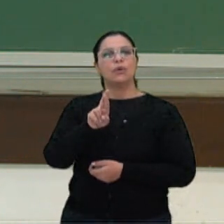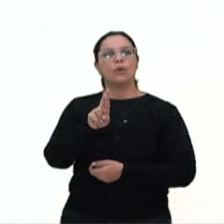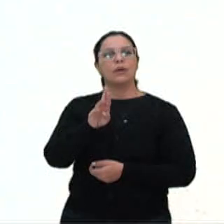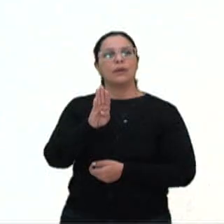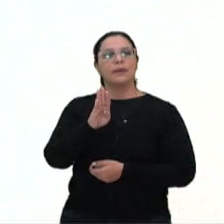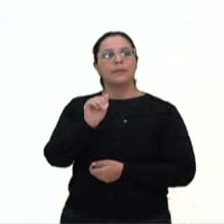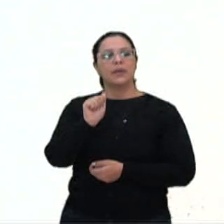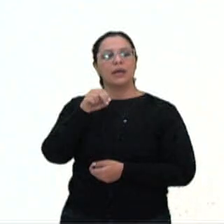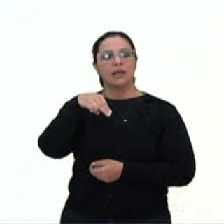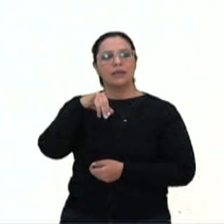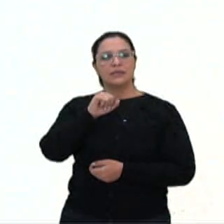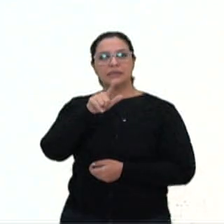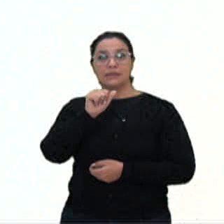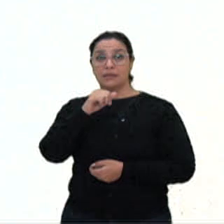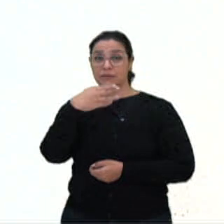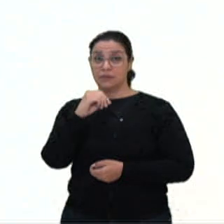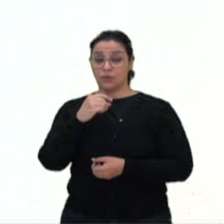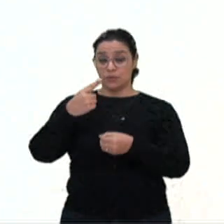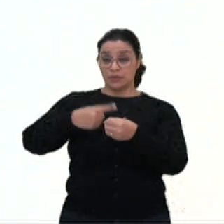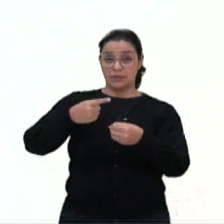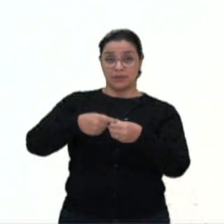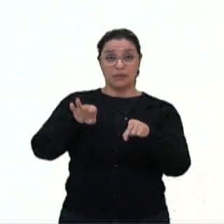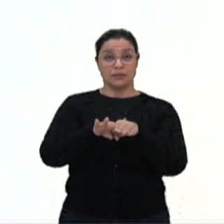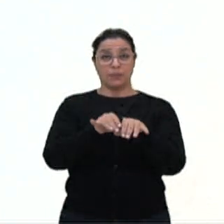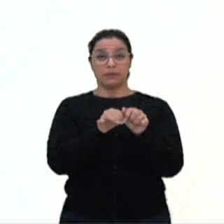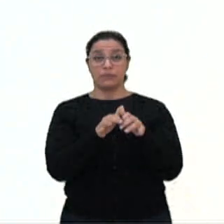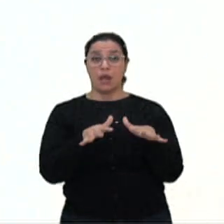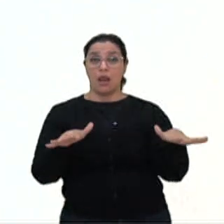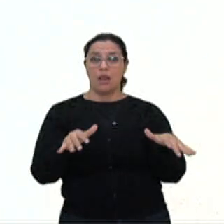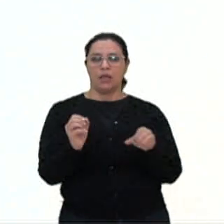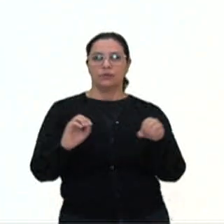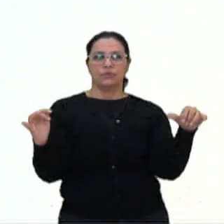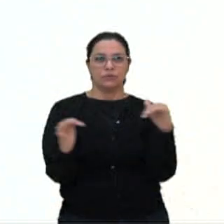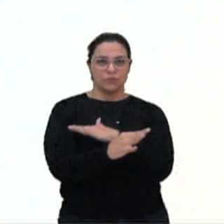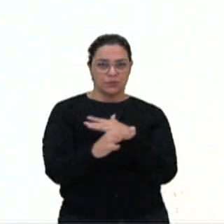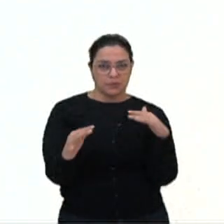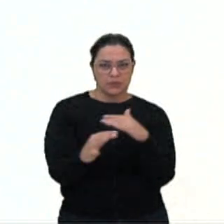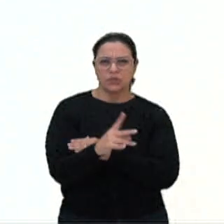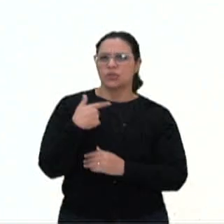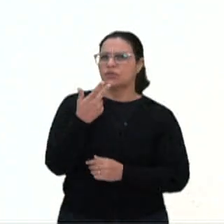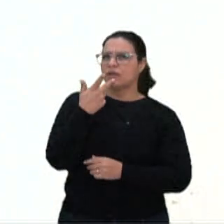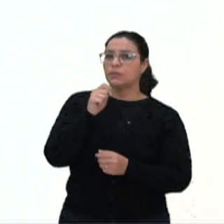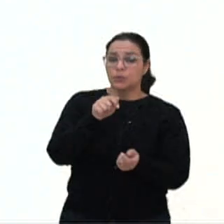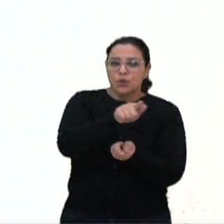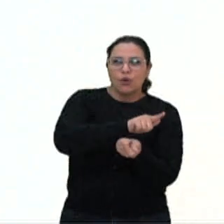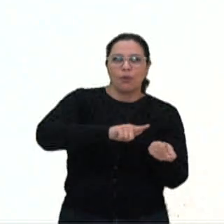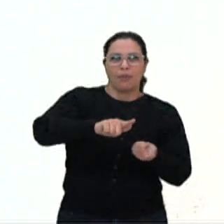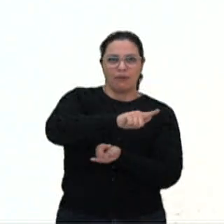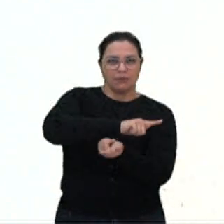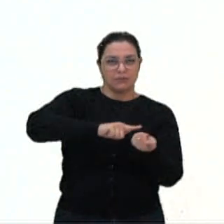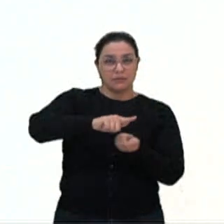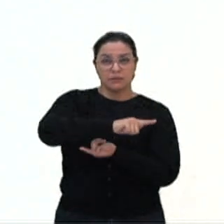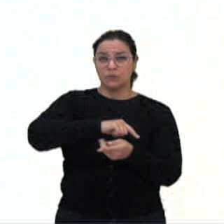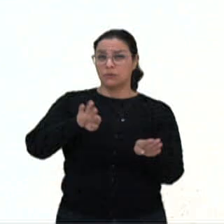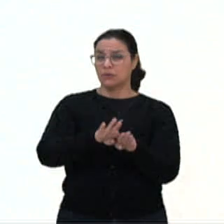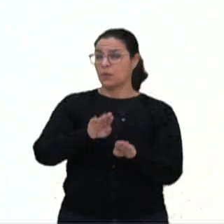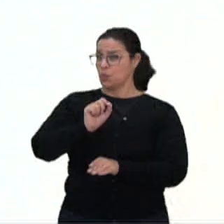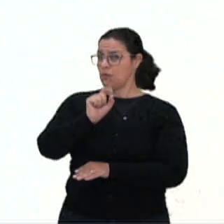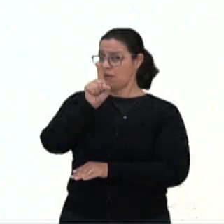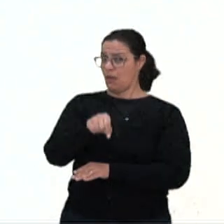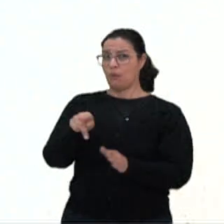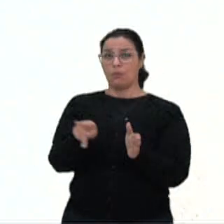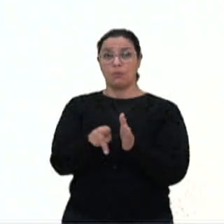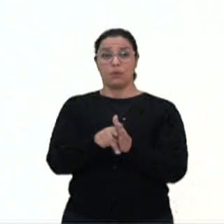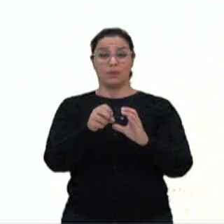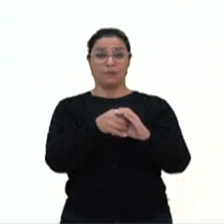da economia global, cidades e redes urbanas. A gente falou desse processo de globalização, que nada mais é do